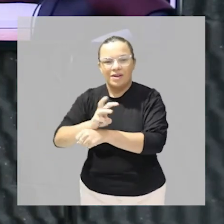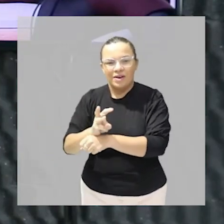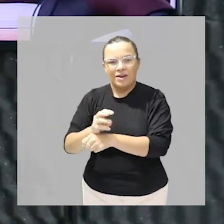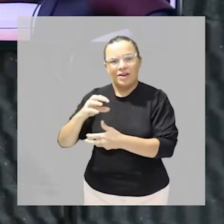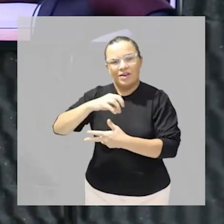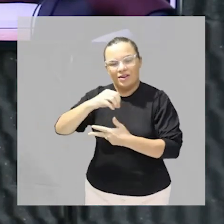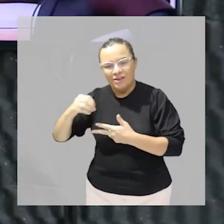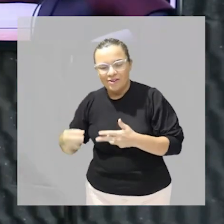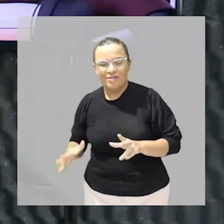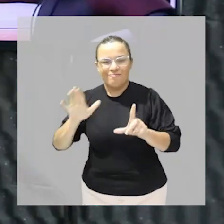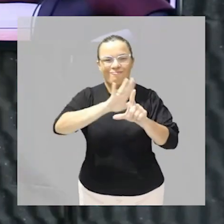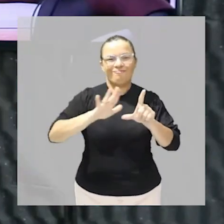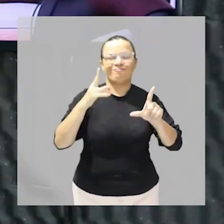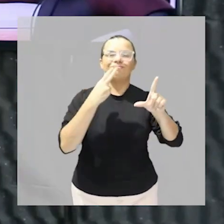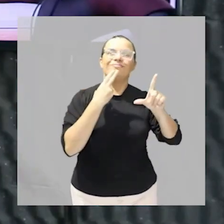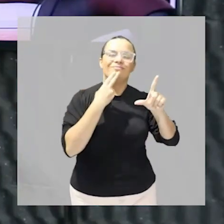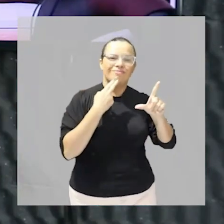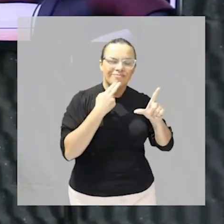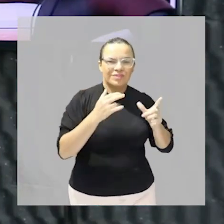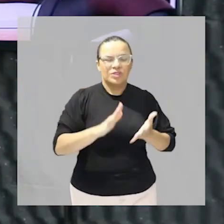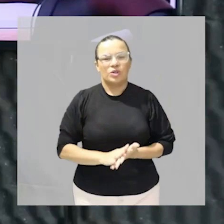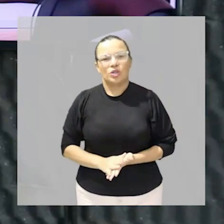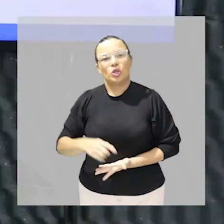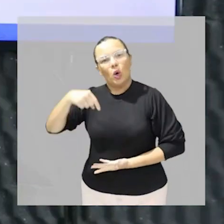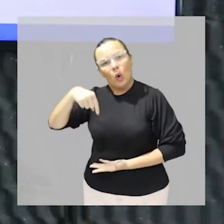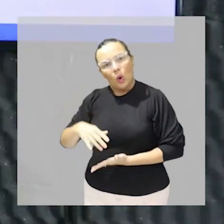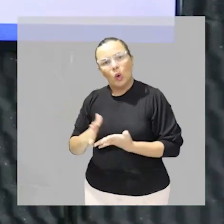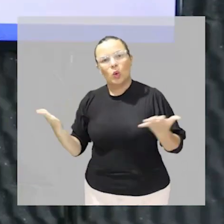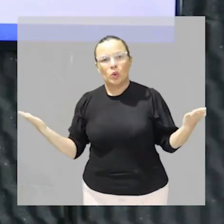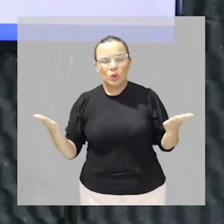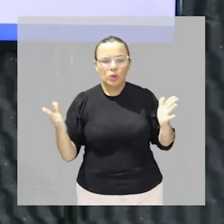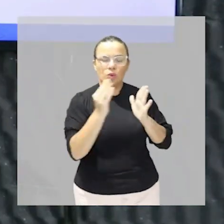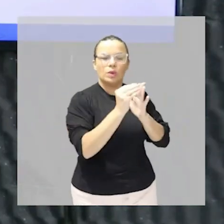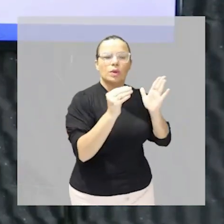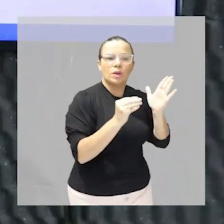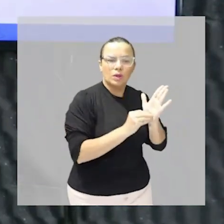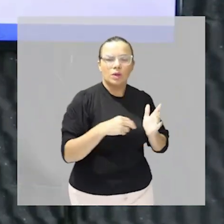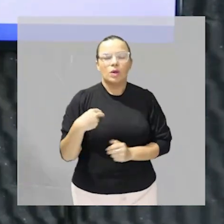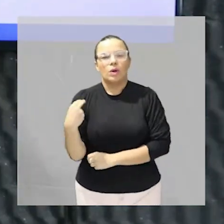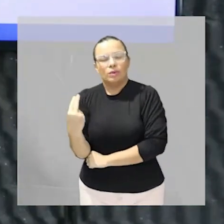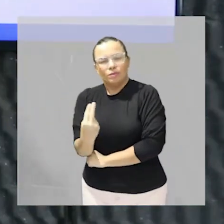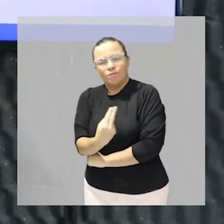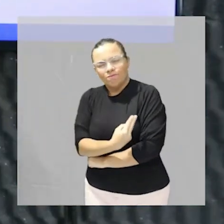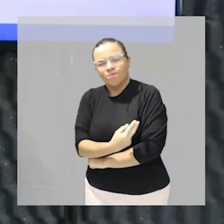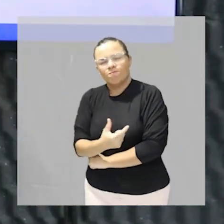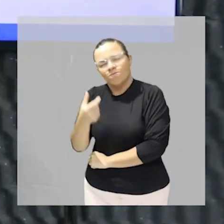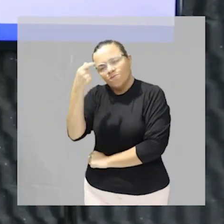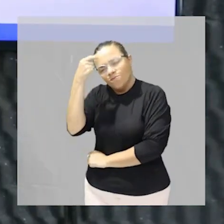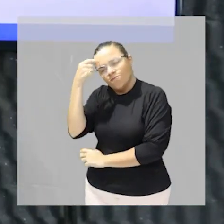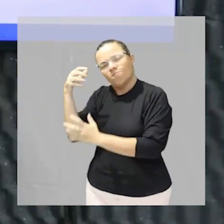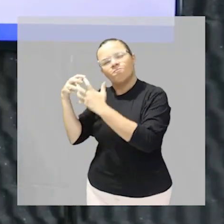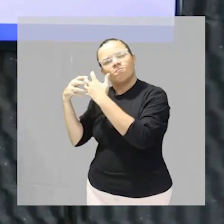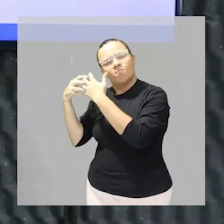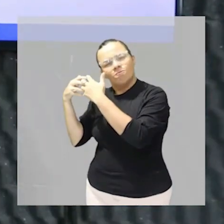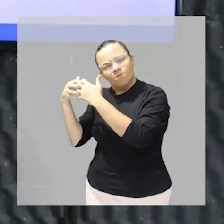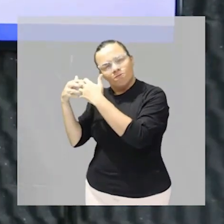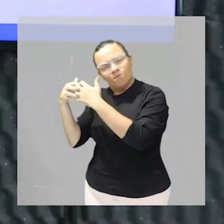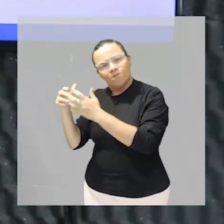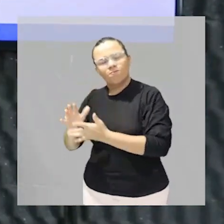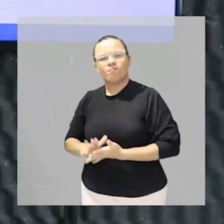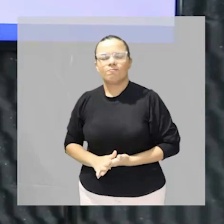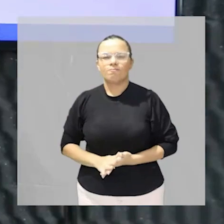plataforma Gonçalves Dias. Na aula de hoje, nós iremos refletir